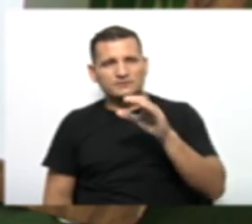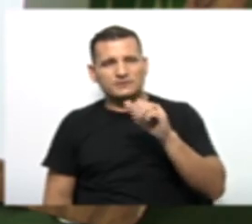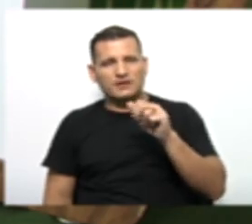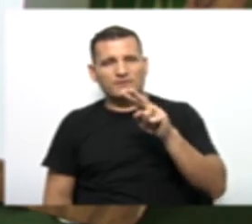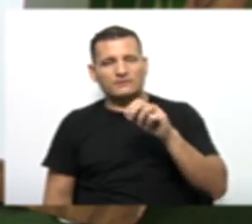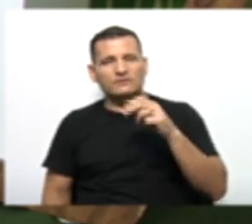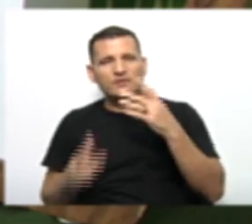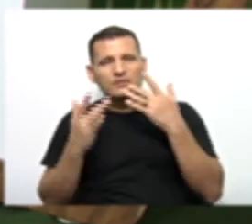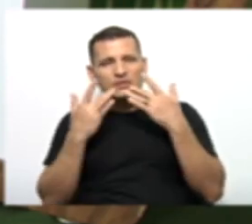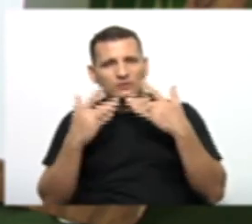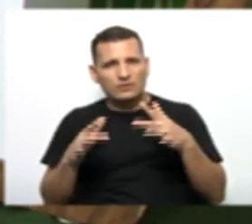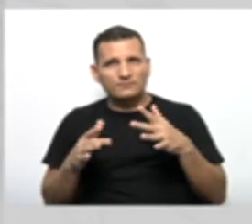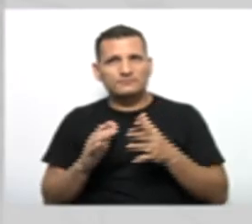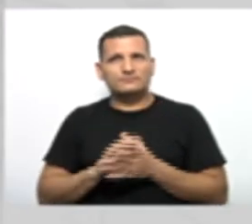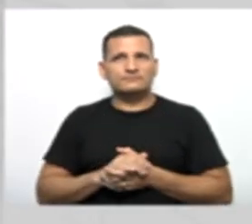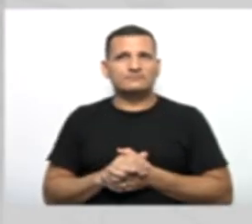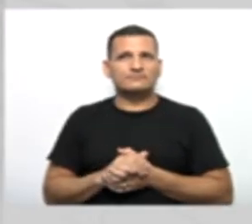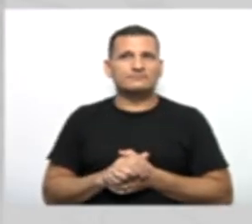consumi. Bom,